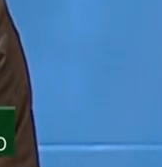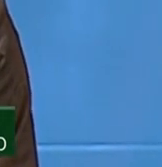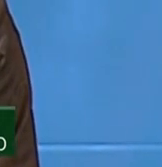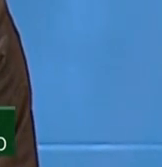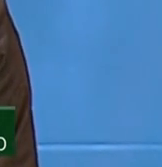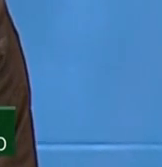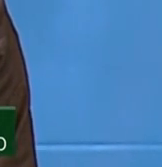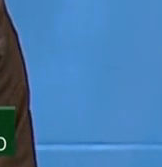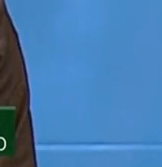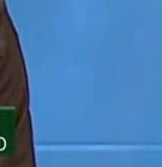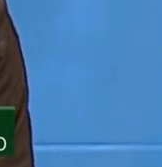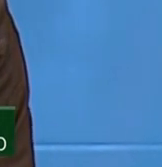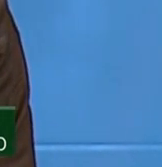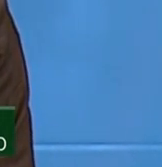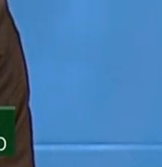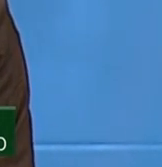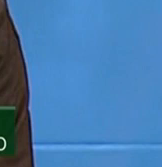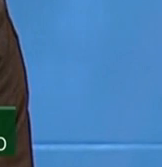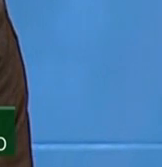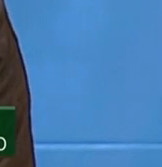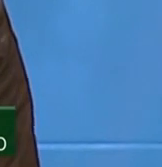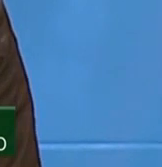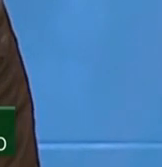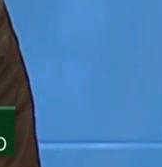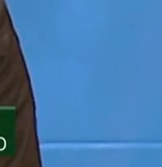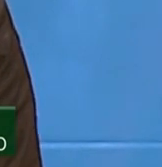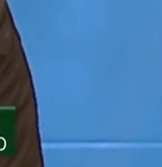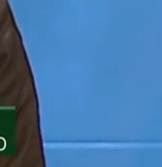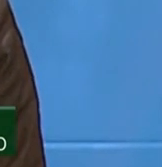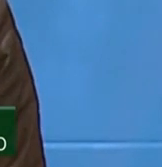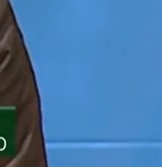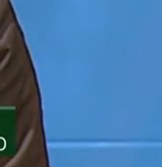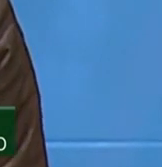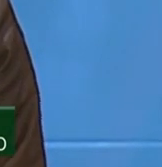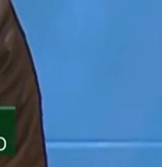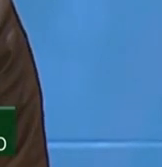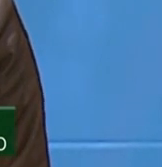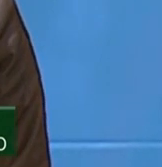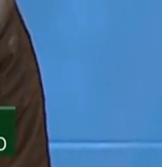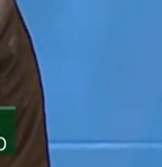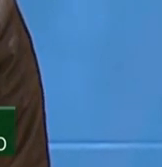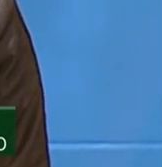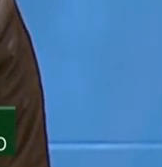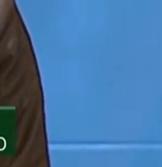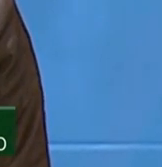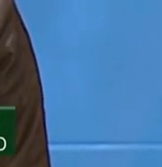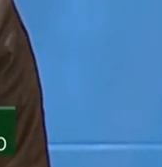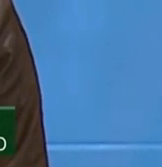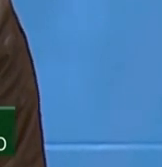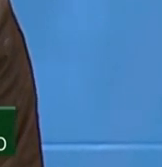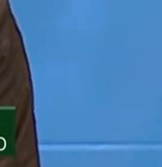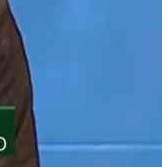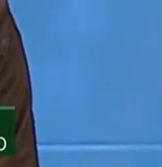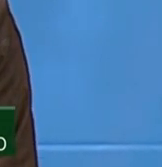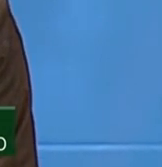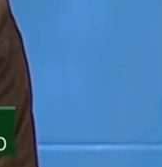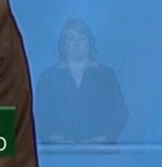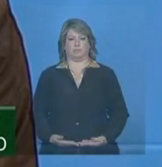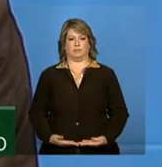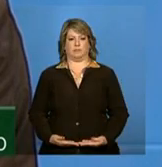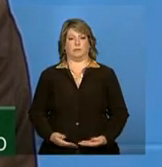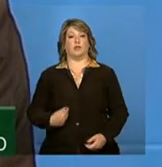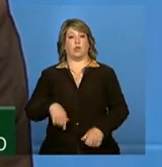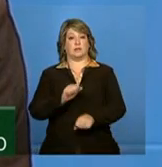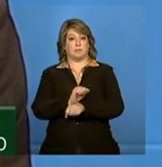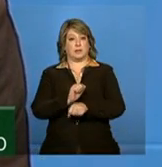real. Esperemos que a luta contra o trabalho infantil seja mais uma área onde o Brasil irá demonstrar sua liderança geopolítica